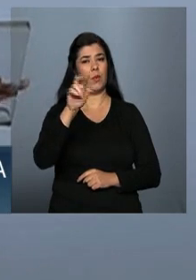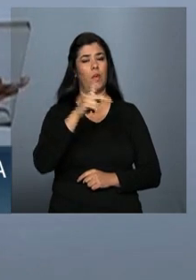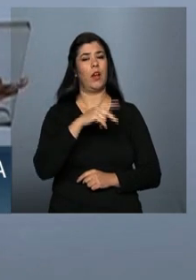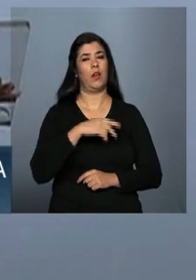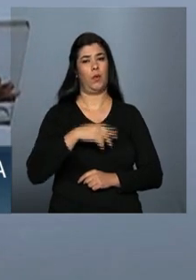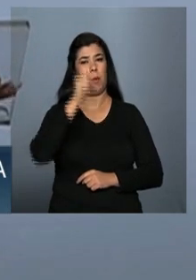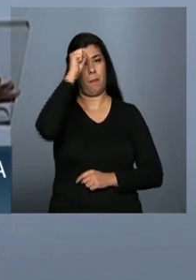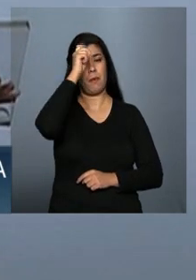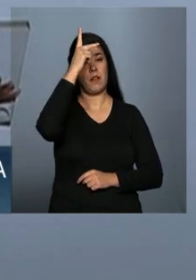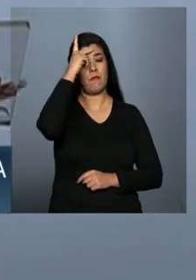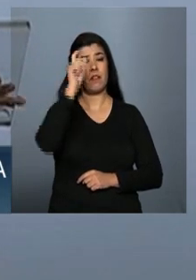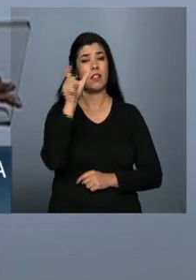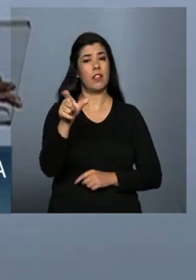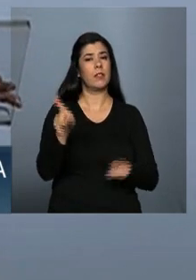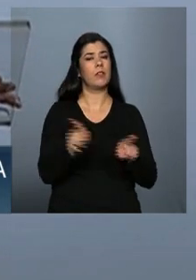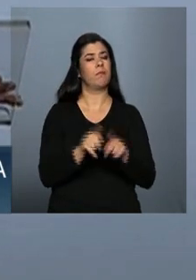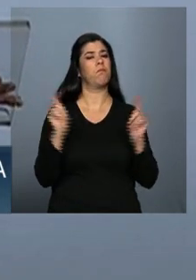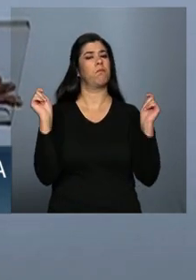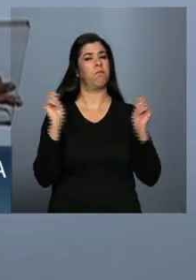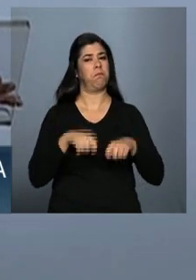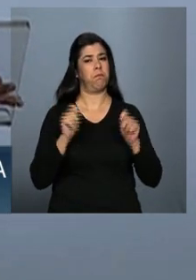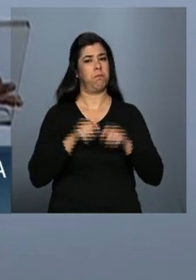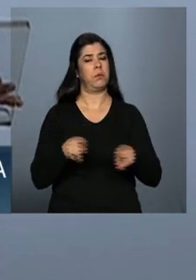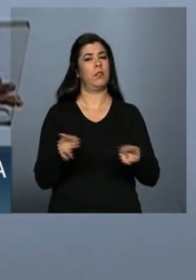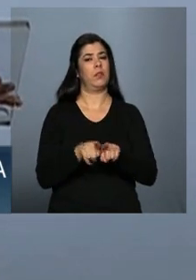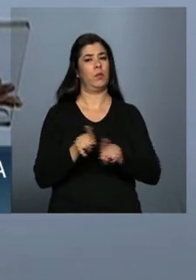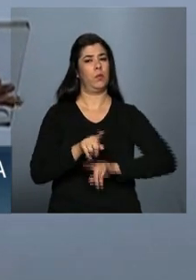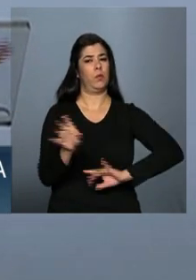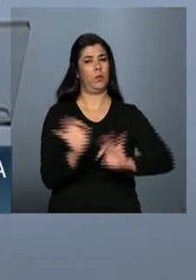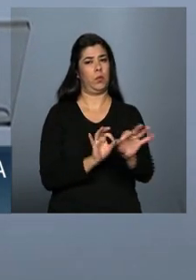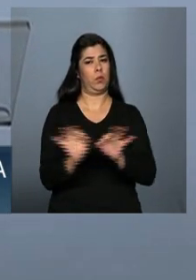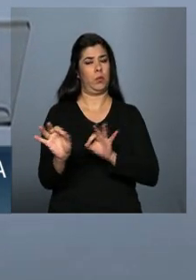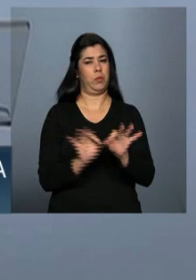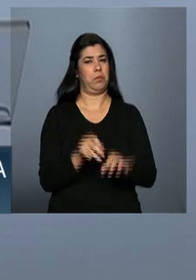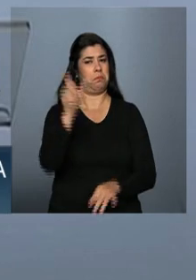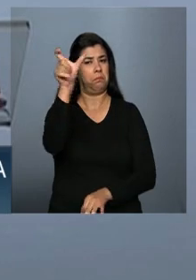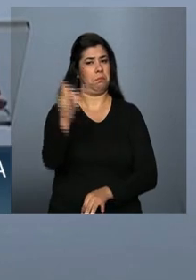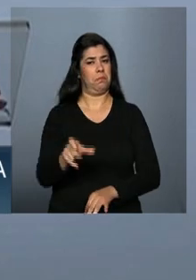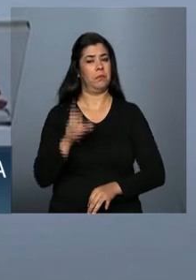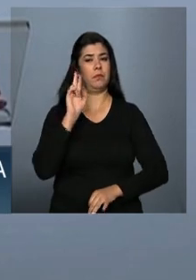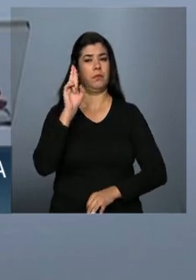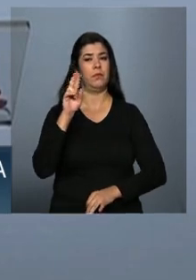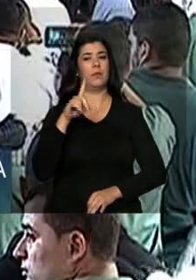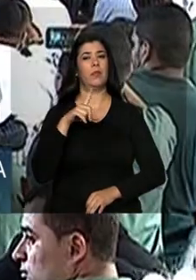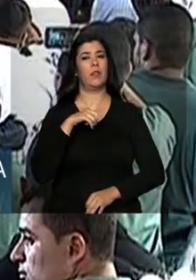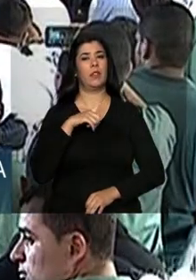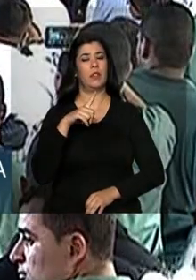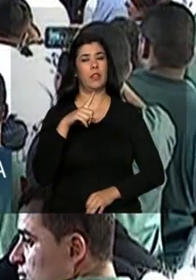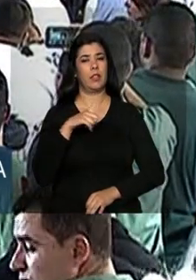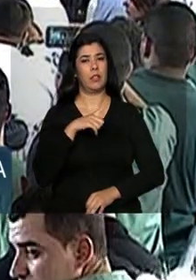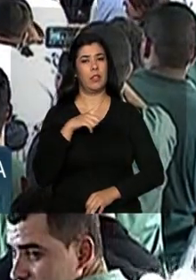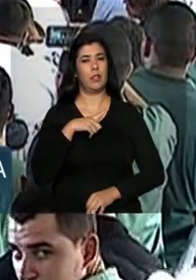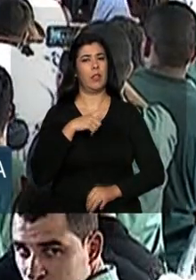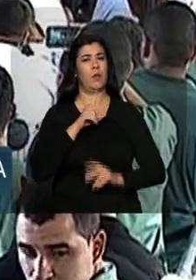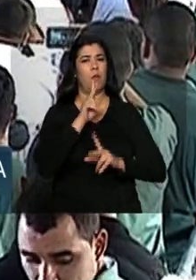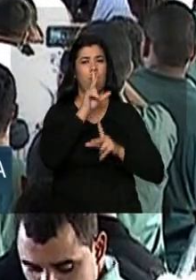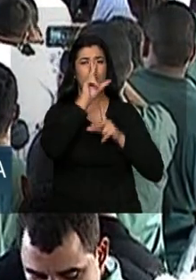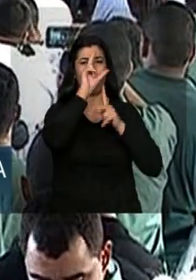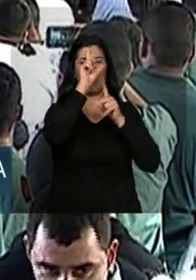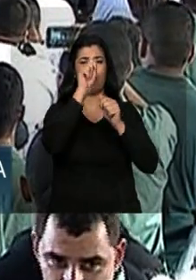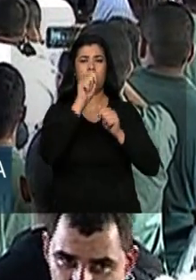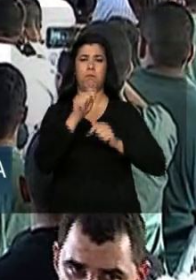dos mais competentes gestores, uma pessoa que tem essa força